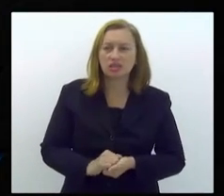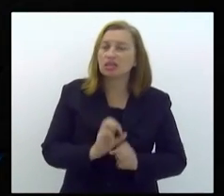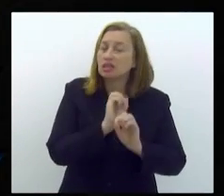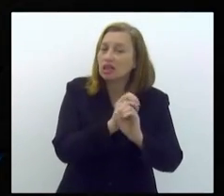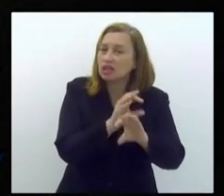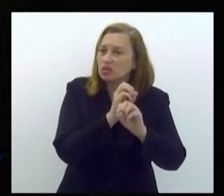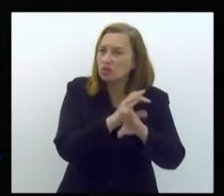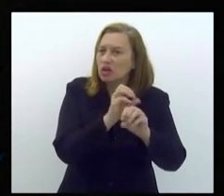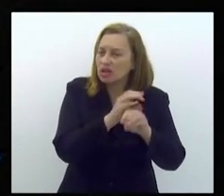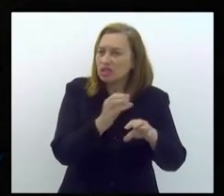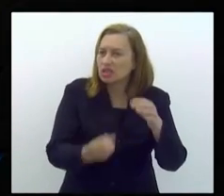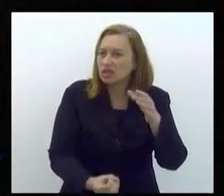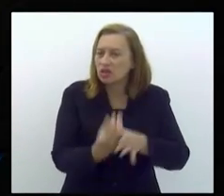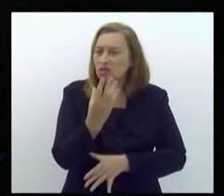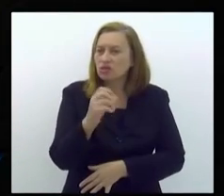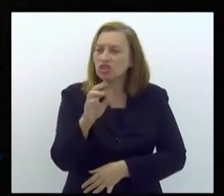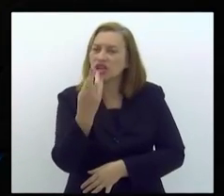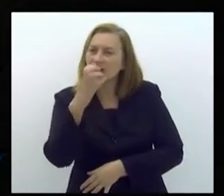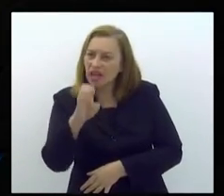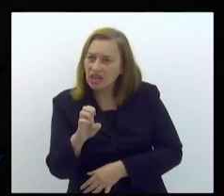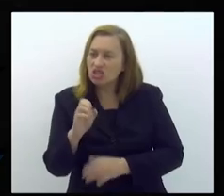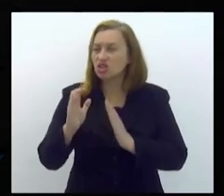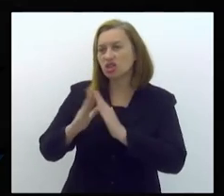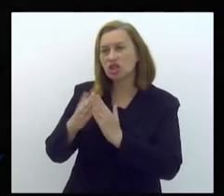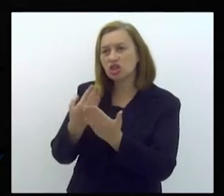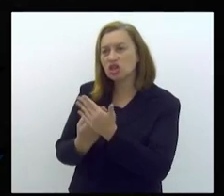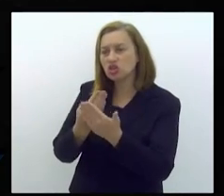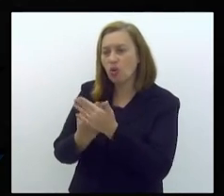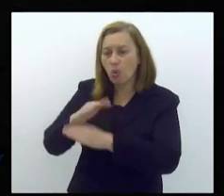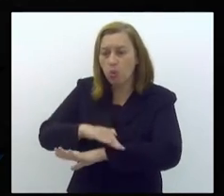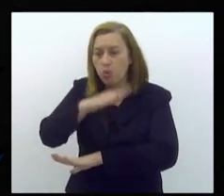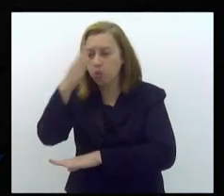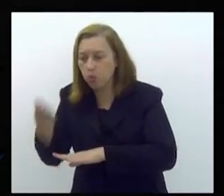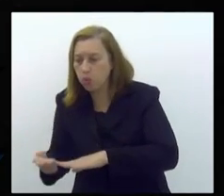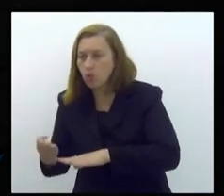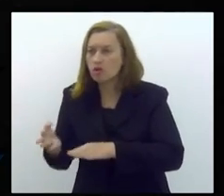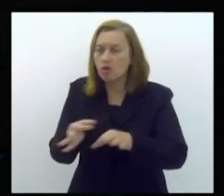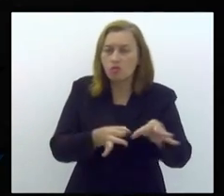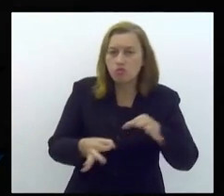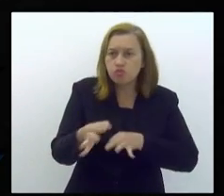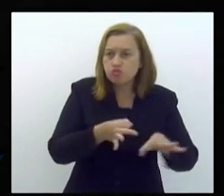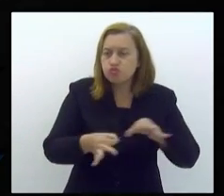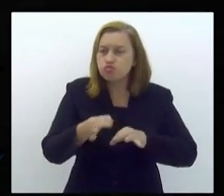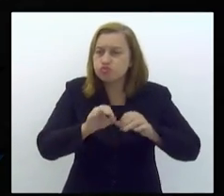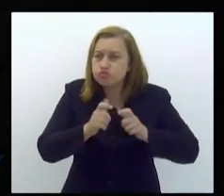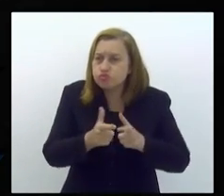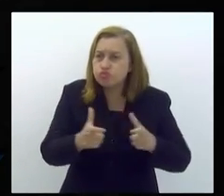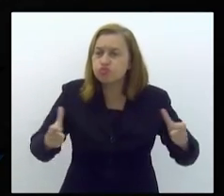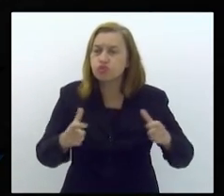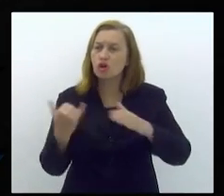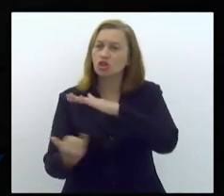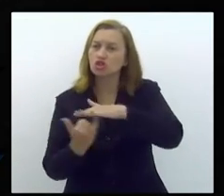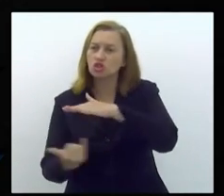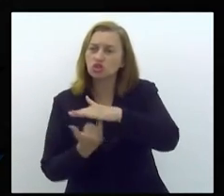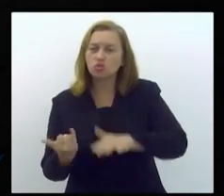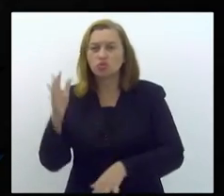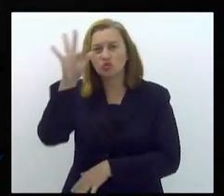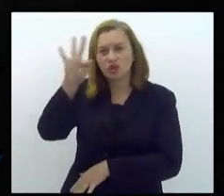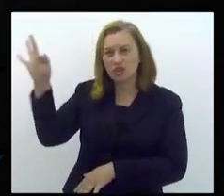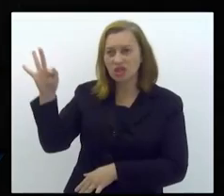educação construção de creches escolas em tempo integral modernização expansão do Instituto Federal